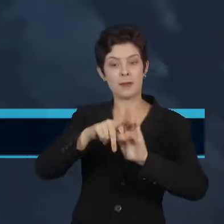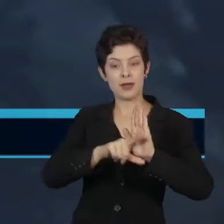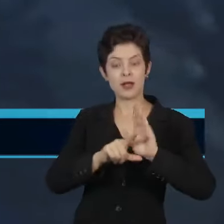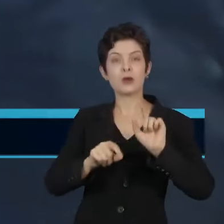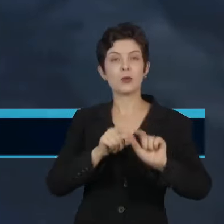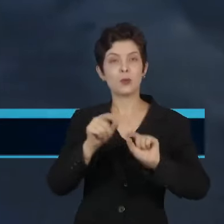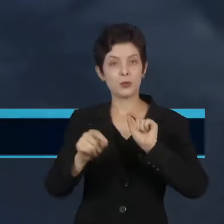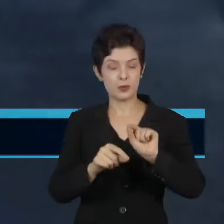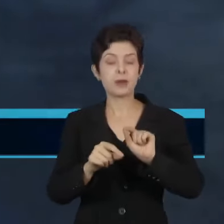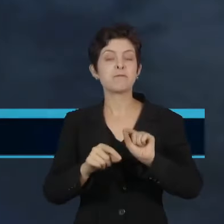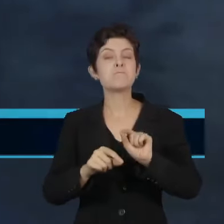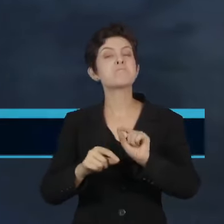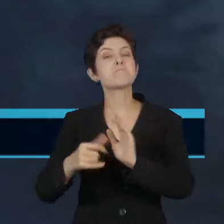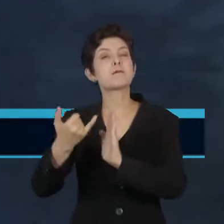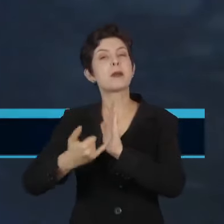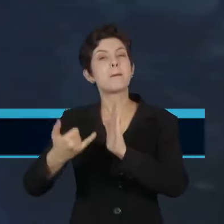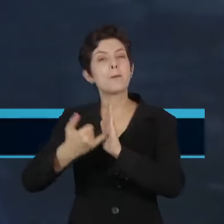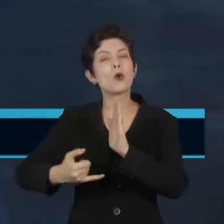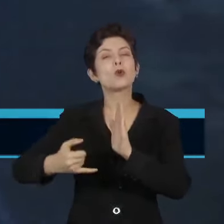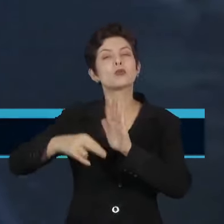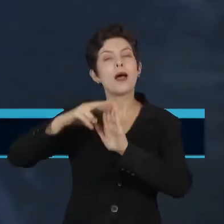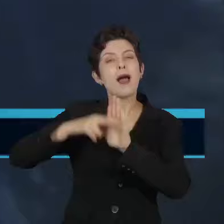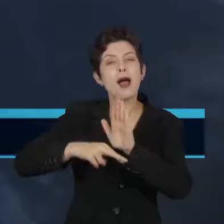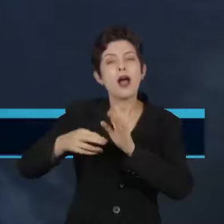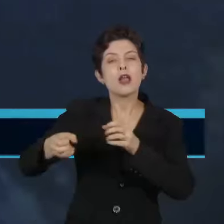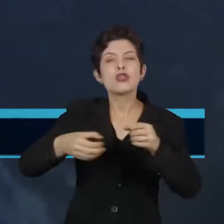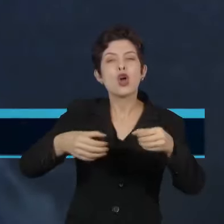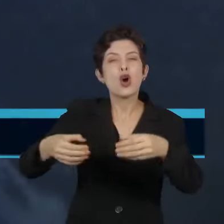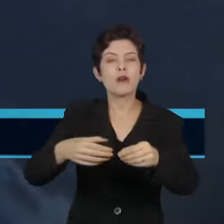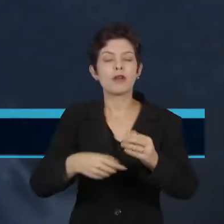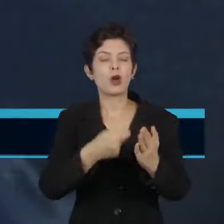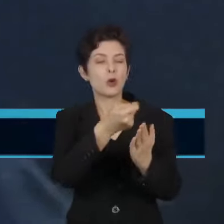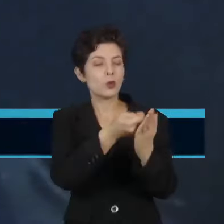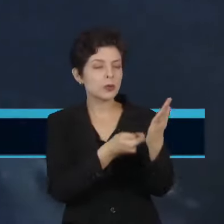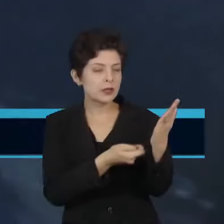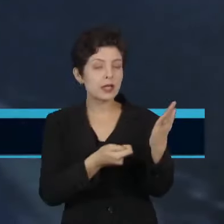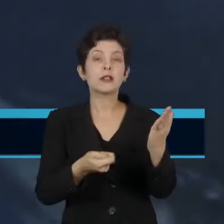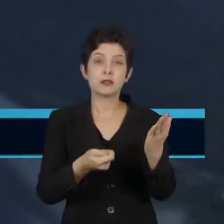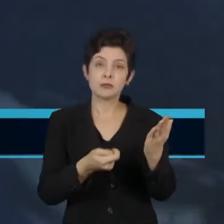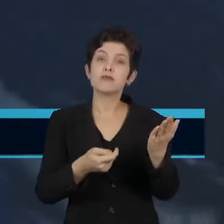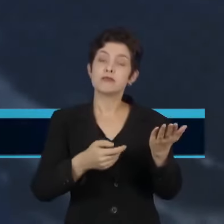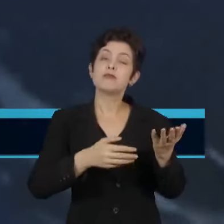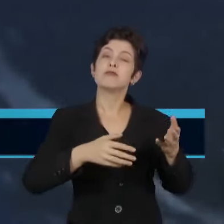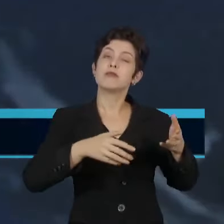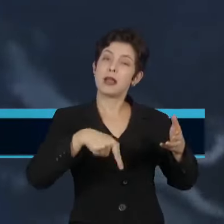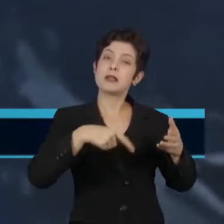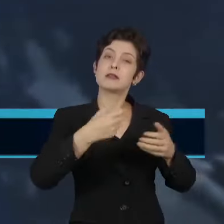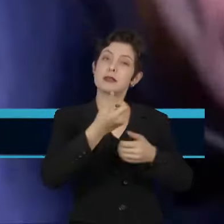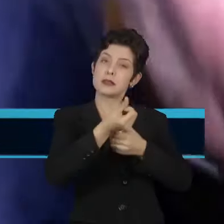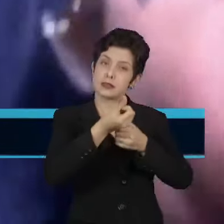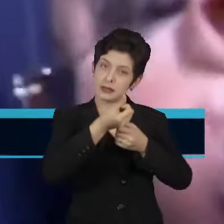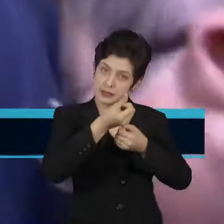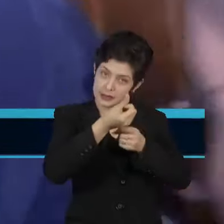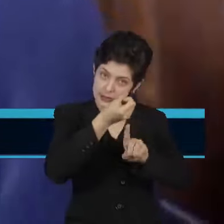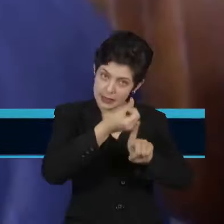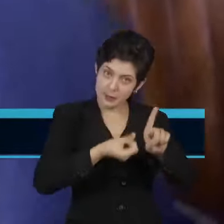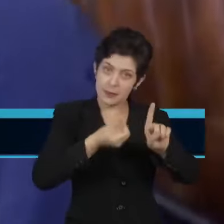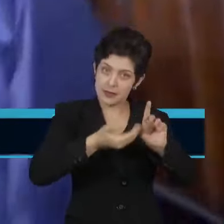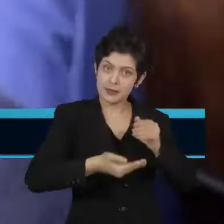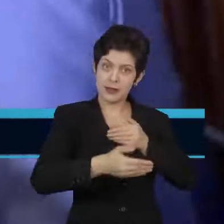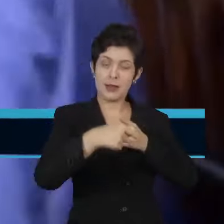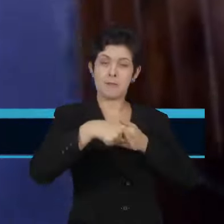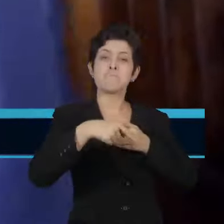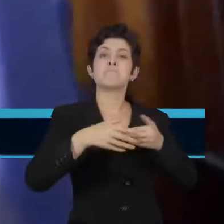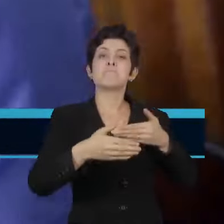regulamenta a reforma tributária. A expectativa é de que o texto seja analisado na Câmara ainda neste semestre.